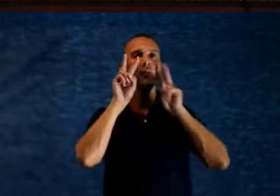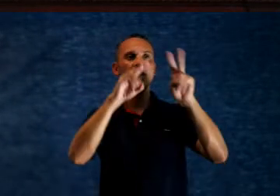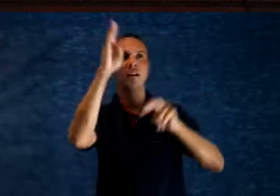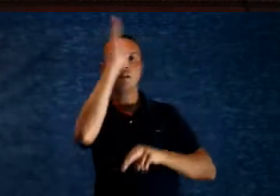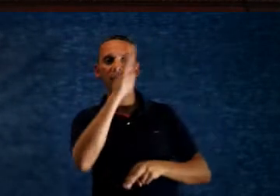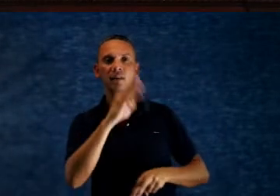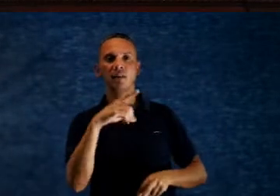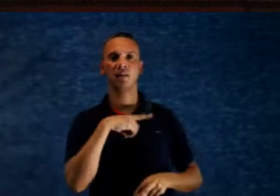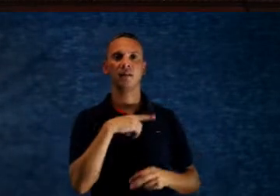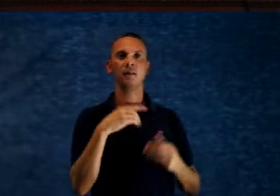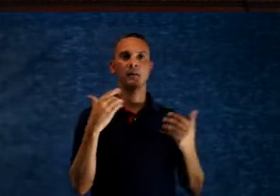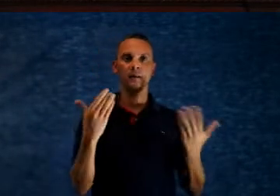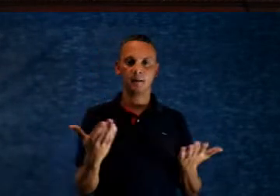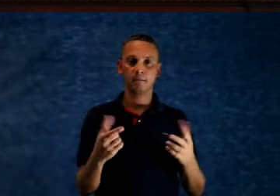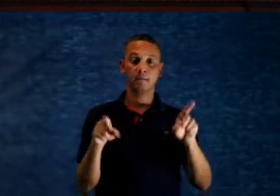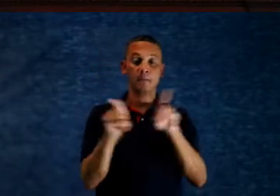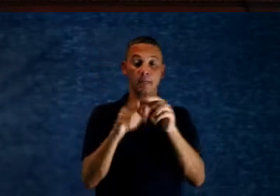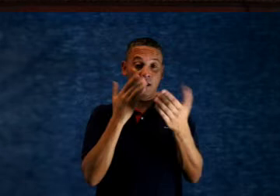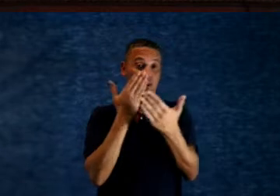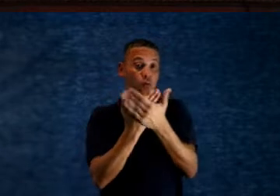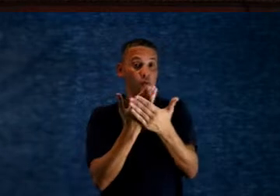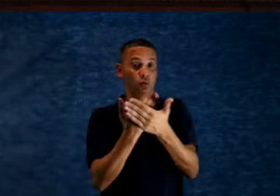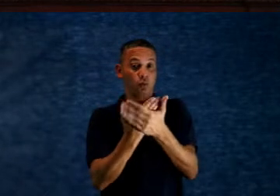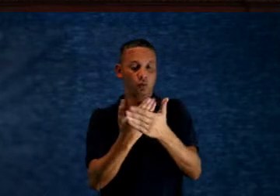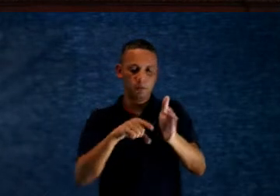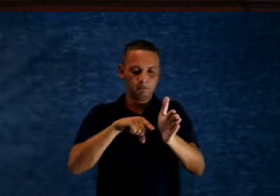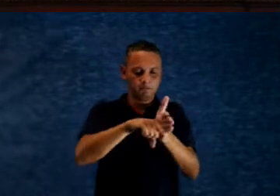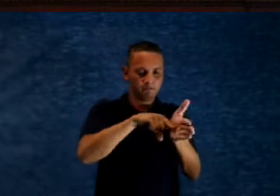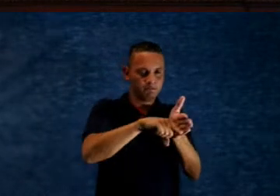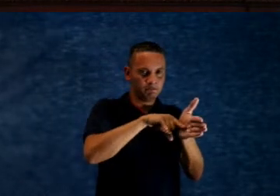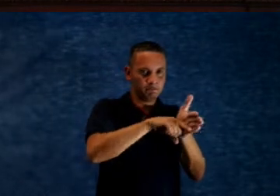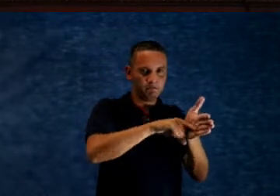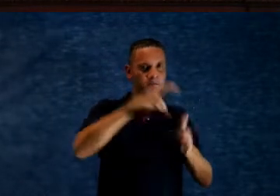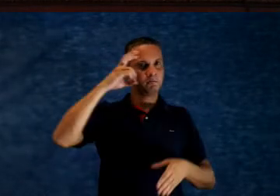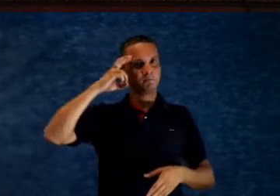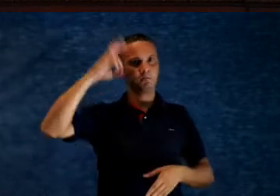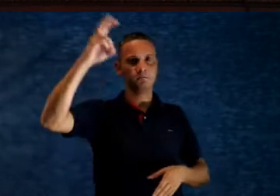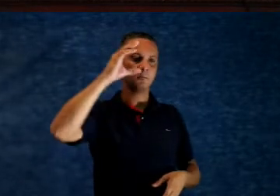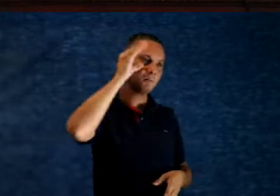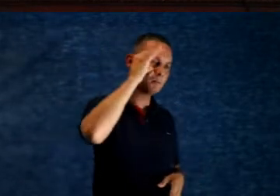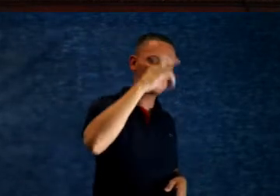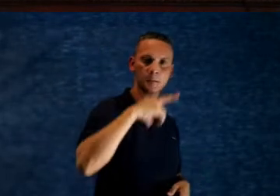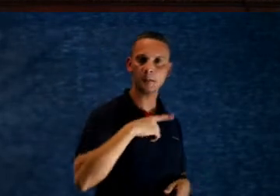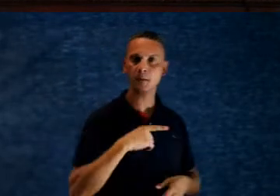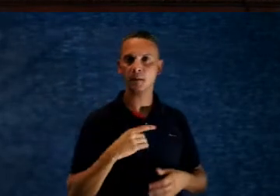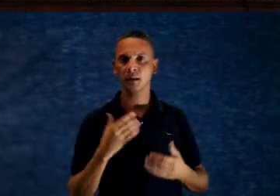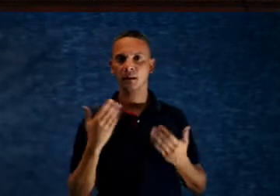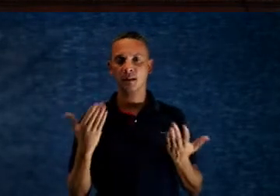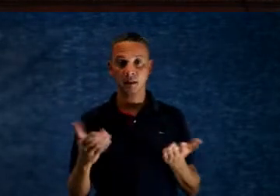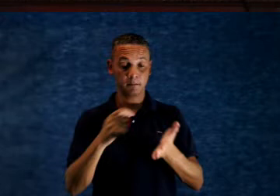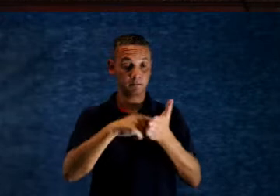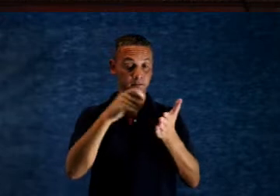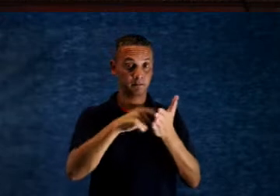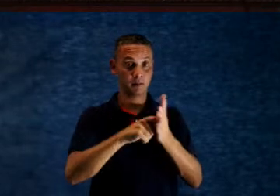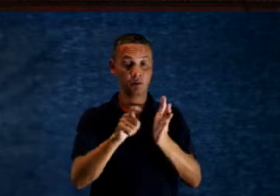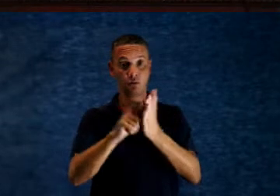brasileiro. Além das facetas de estudiosa, de intelectual curiosa e de resenhista e